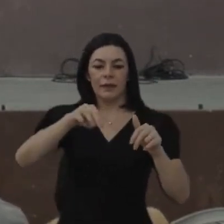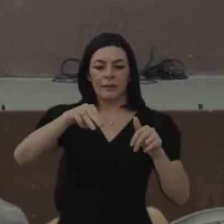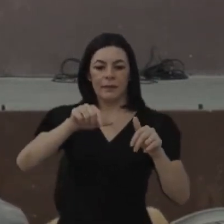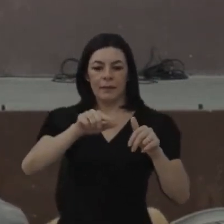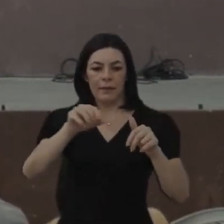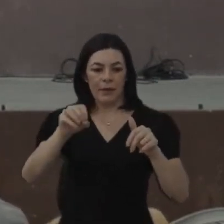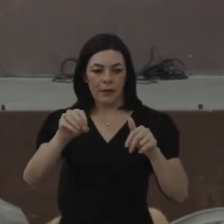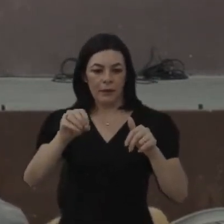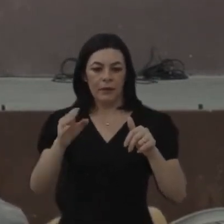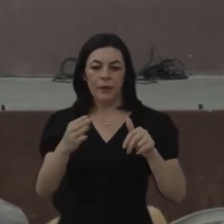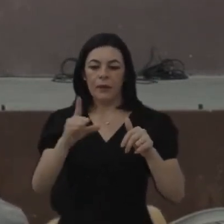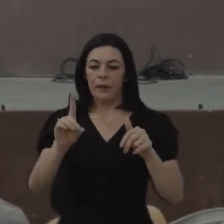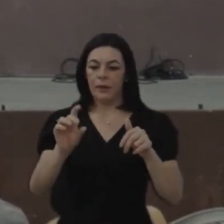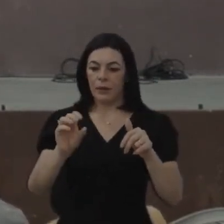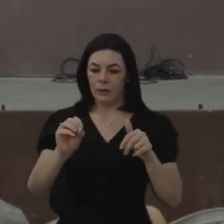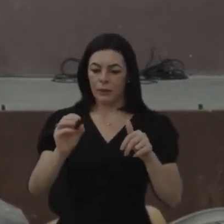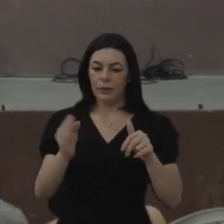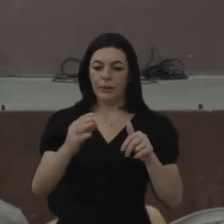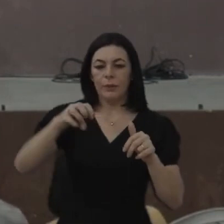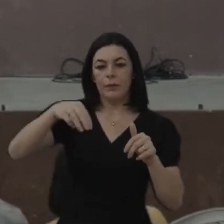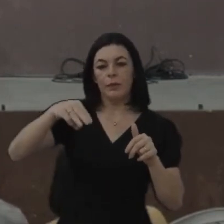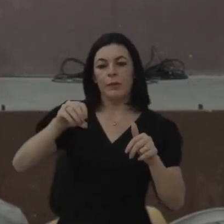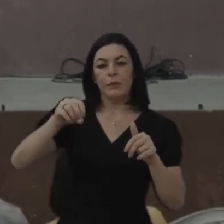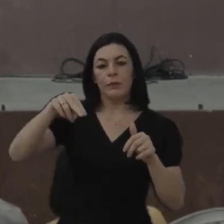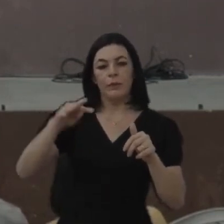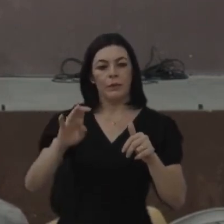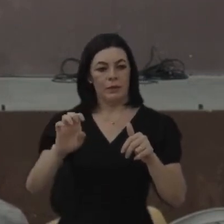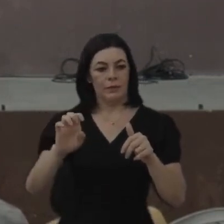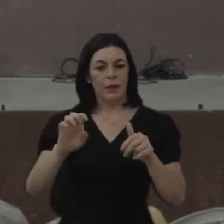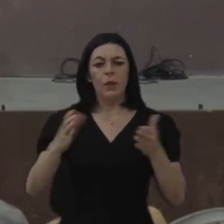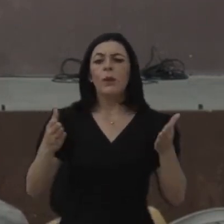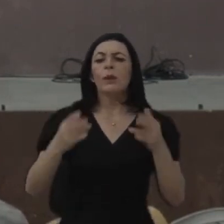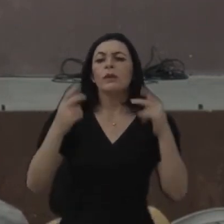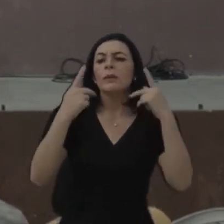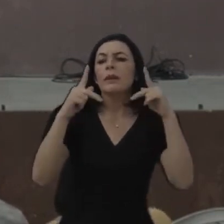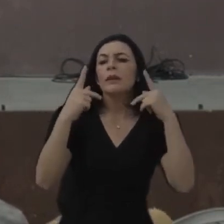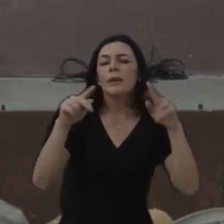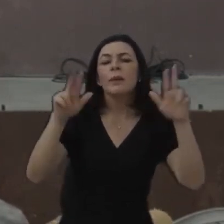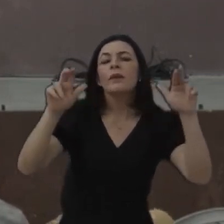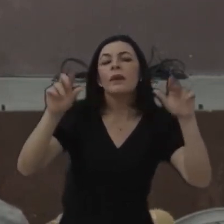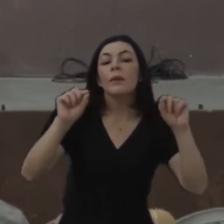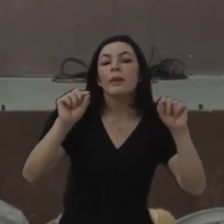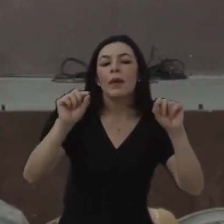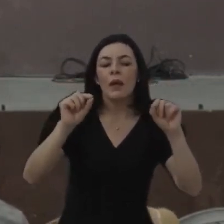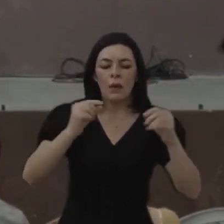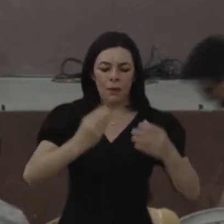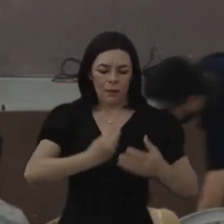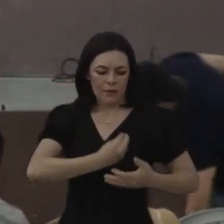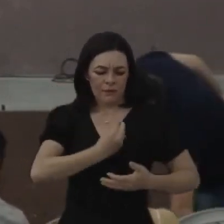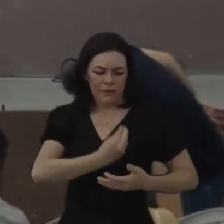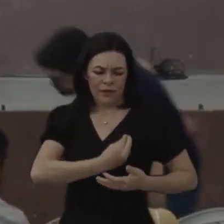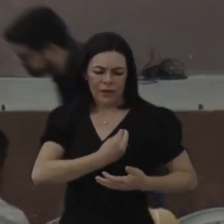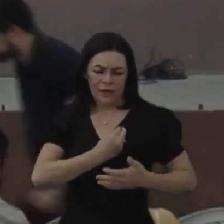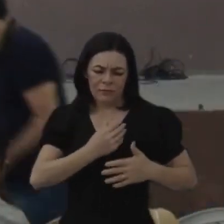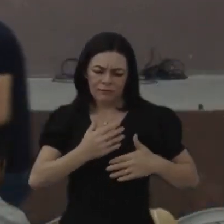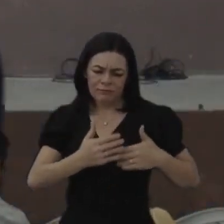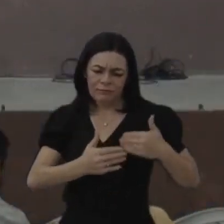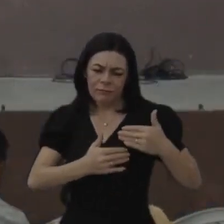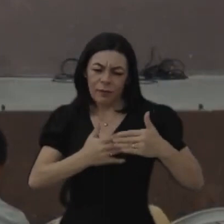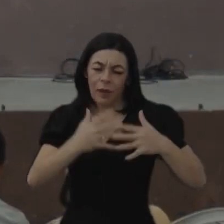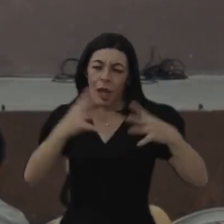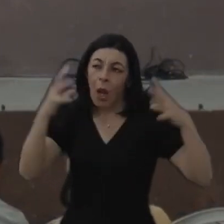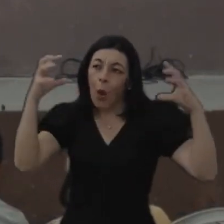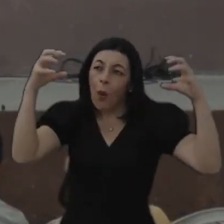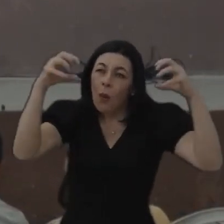a nossa mensagem hoje, o tema dela é uma vida que se estraga na escuridão, a importância